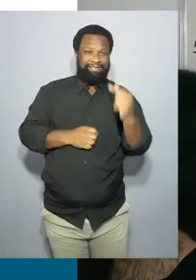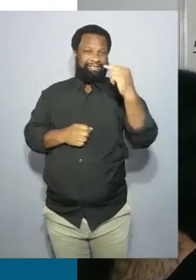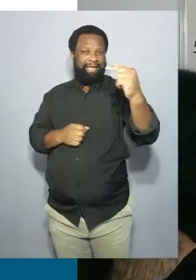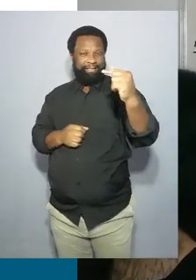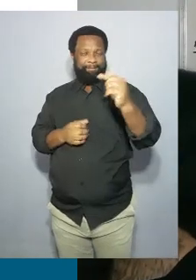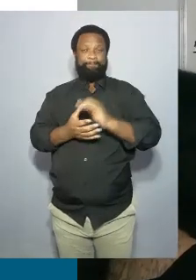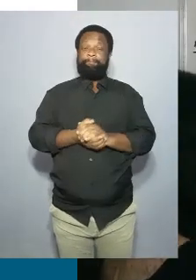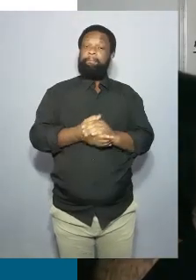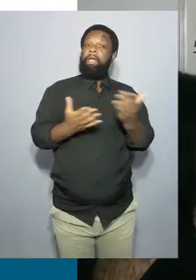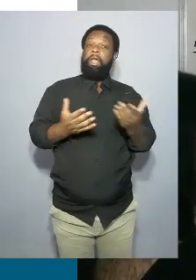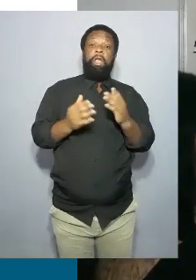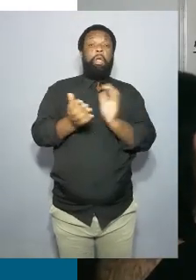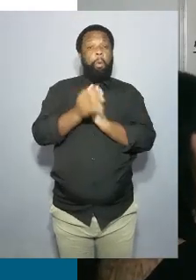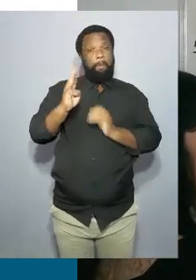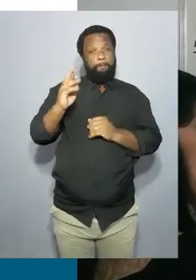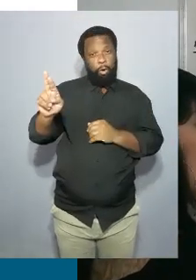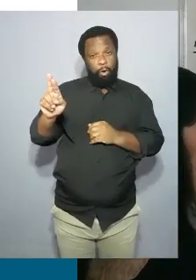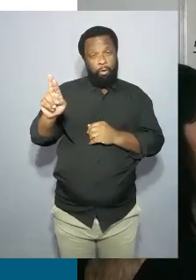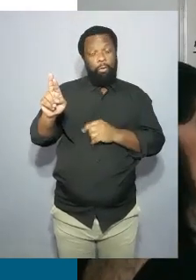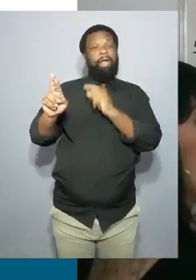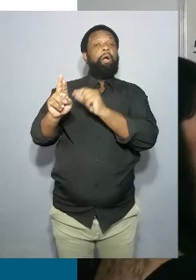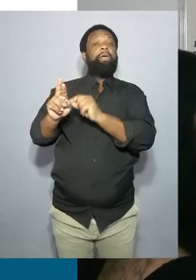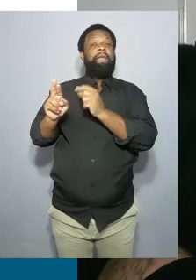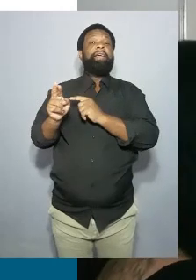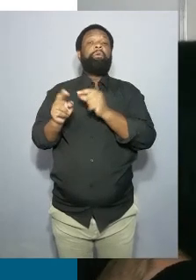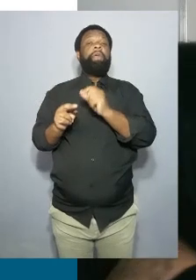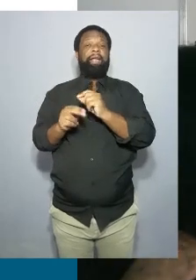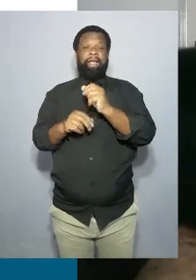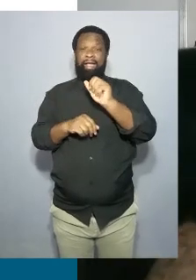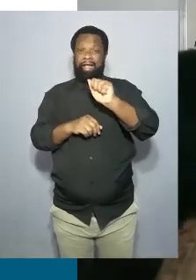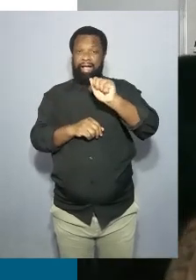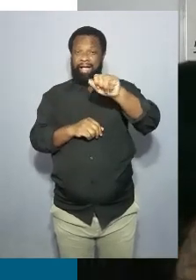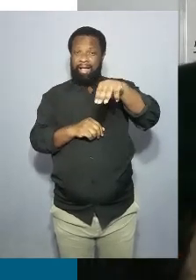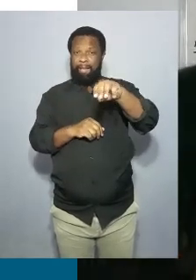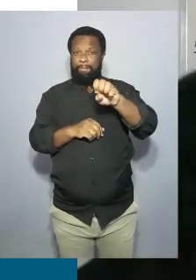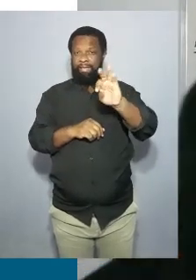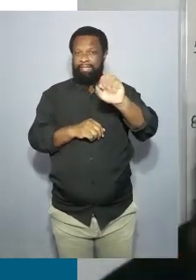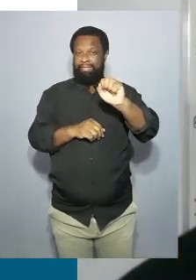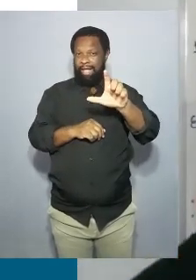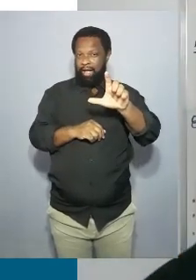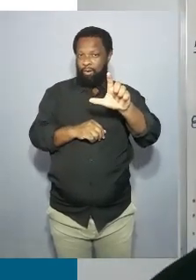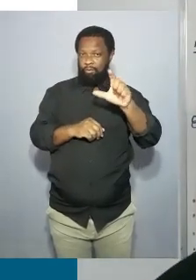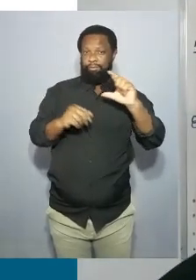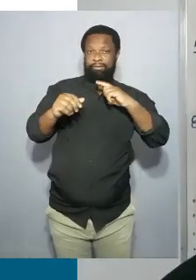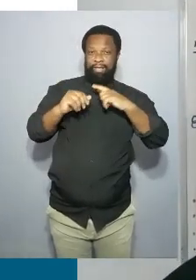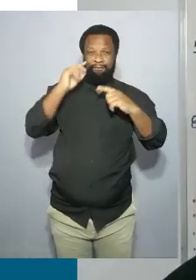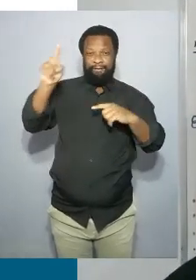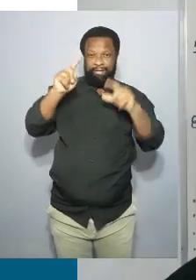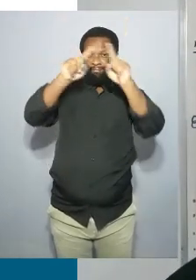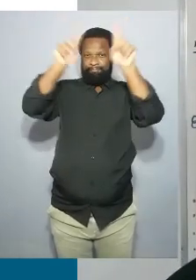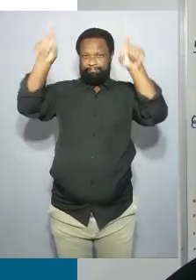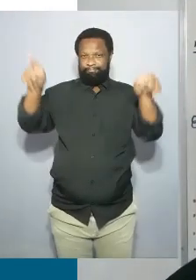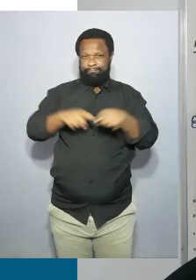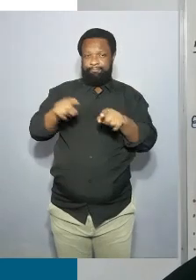Bom, pessoal, como o bromo ele é um ametal, lembrando que os ametais estão aqui desse lado, ó,